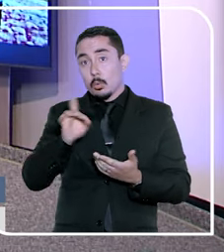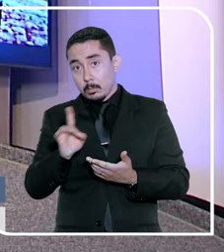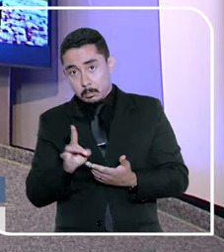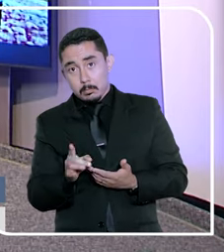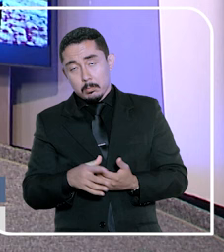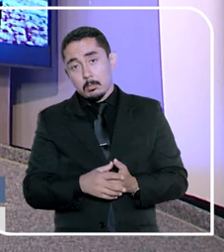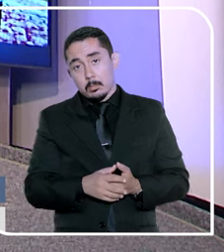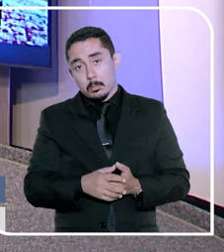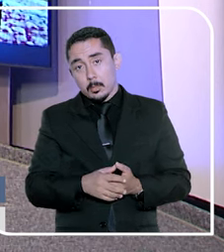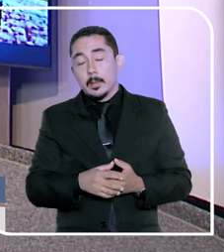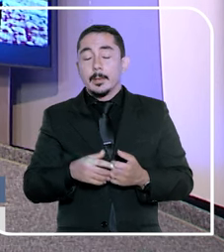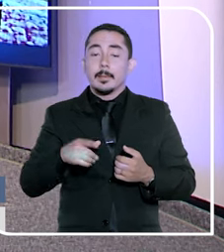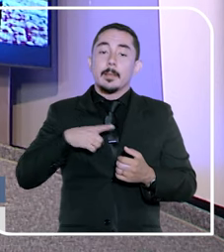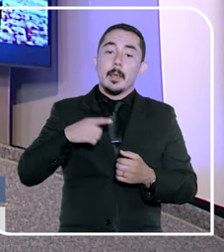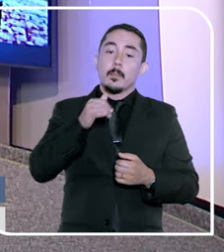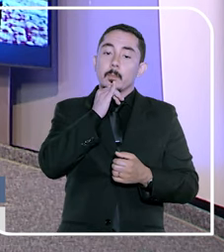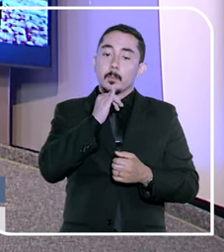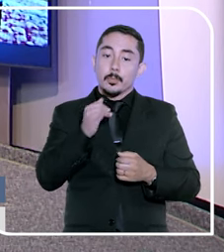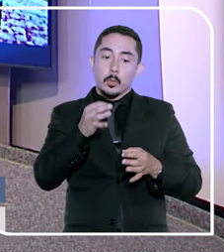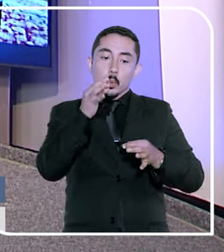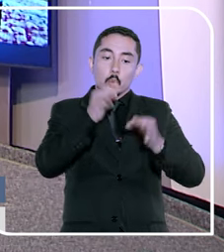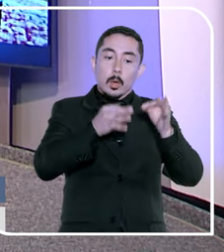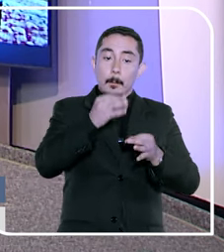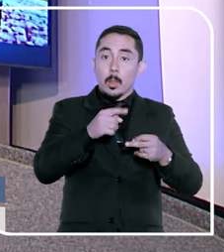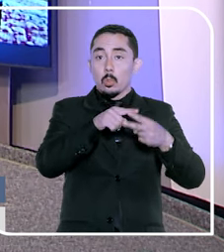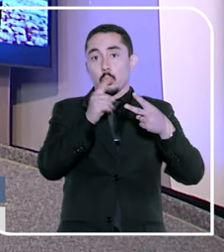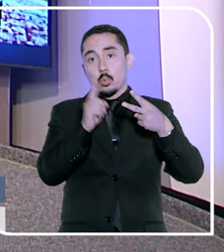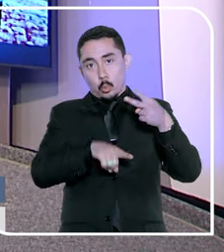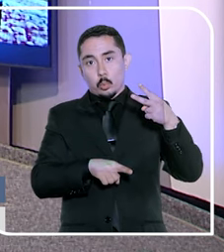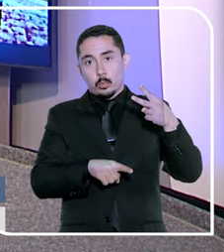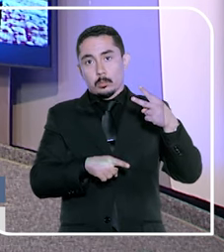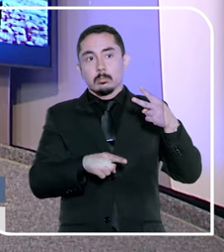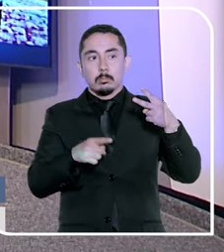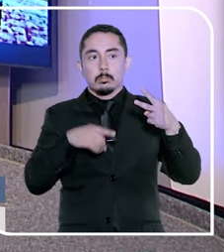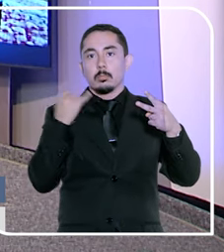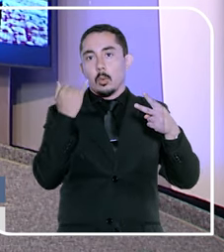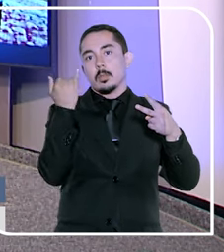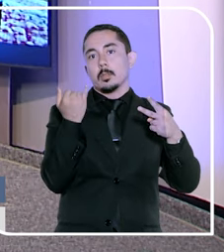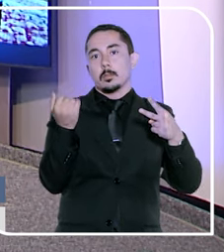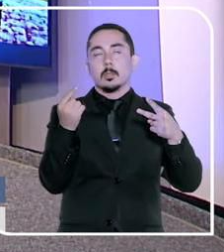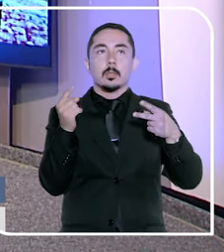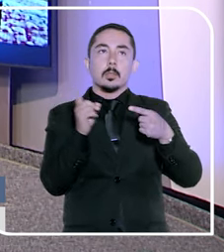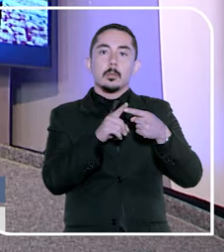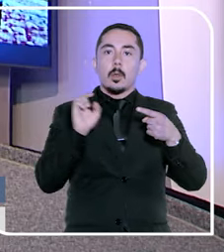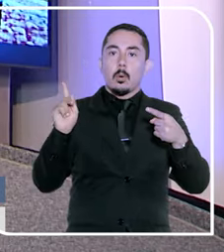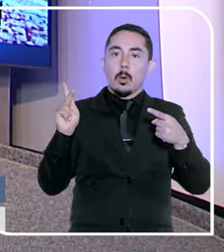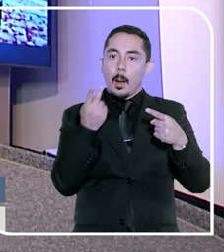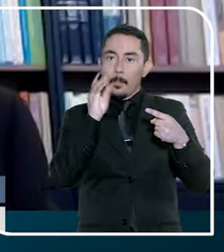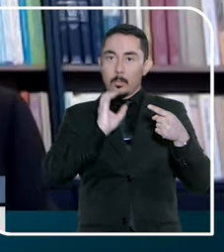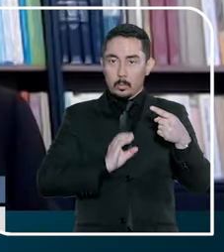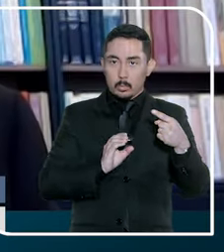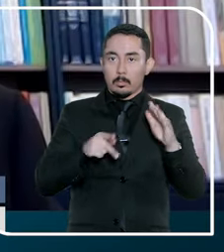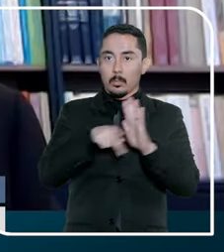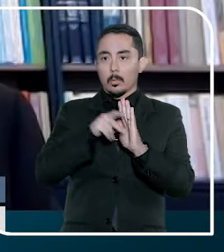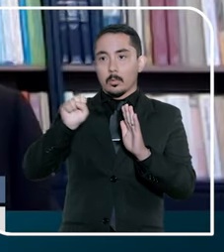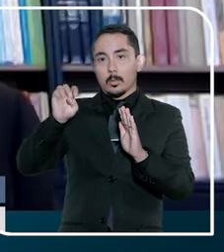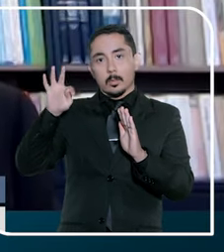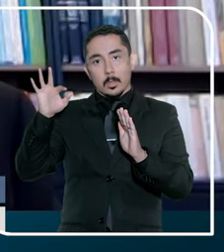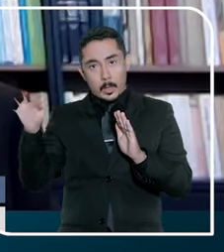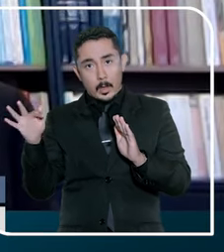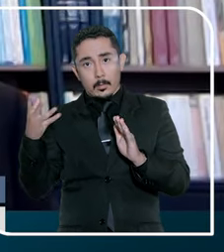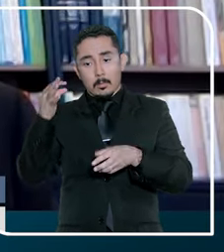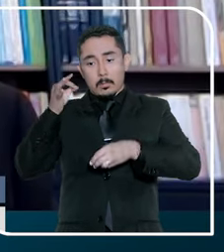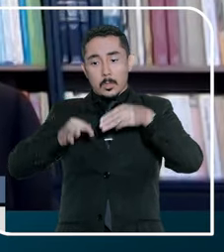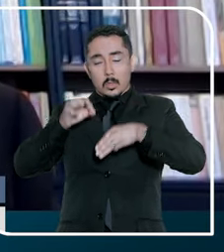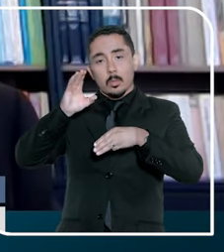julgamentos paradigmas né que é um Abas Corpus do Supremo Tribunal Federal relatado pelo Ministro Celso de Melo e o outro